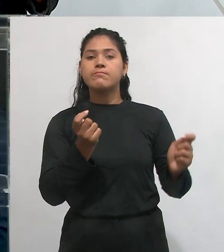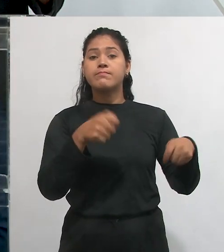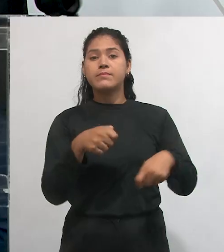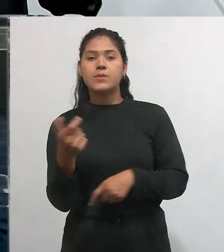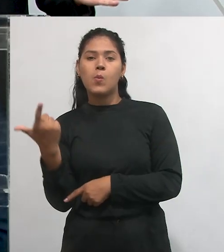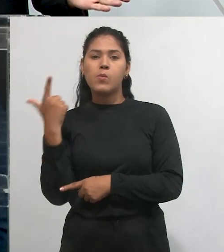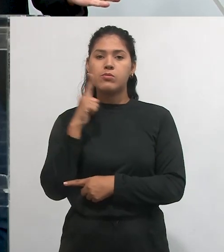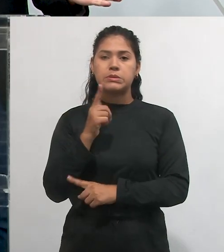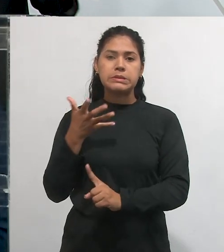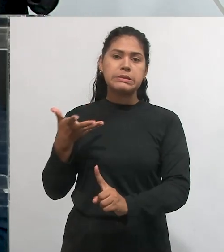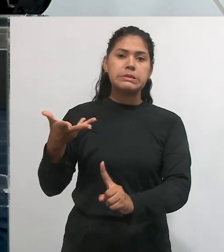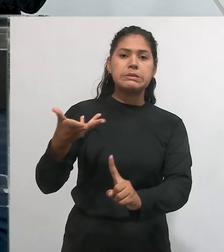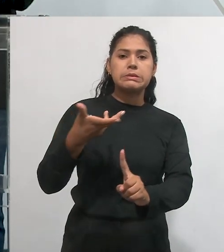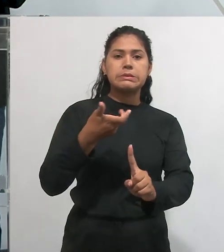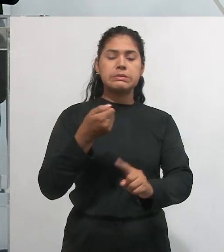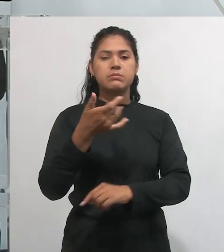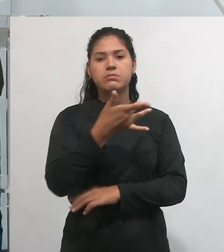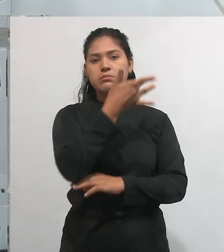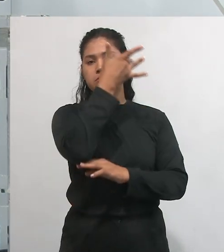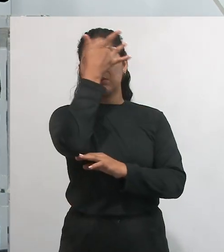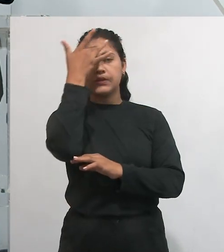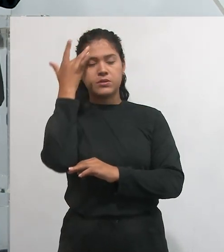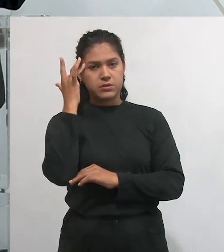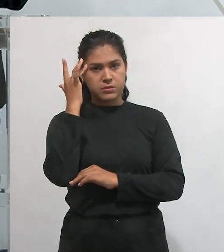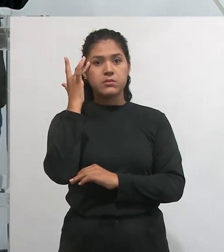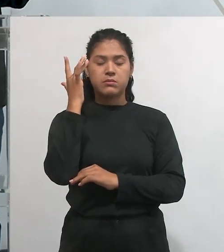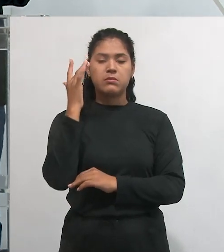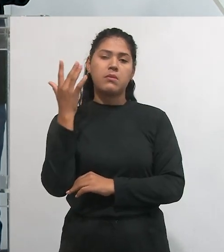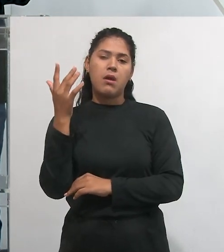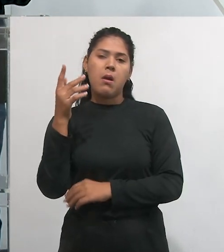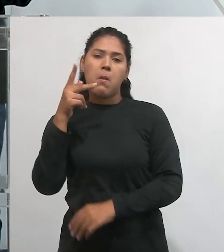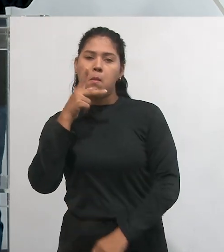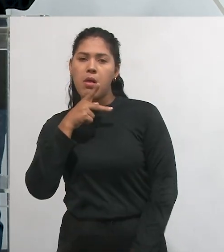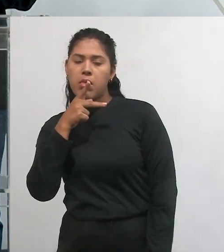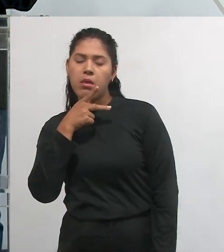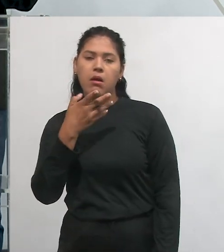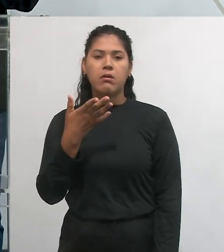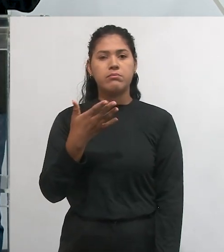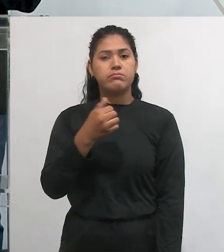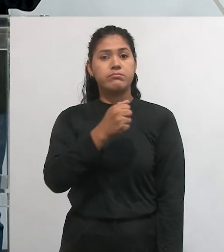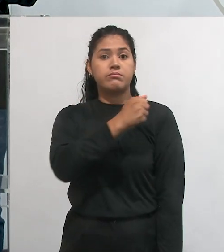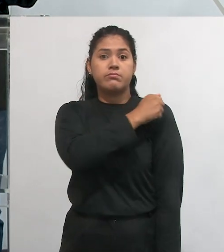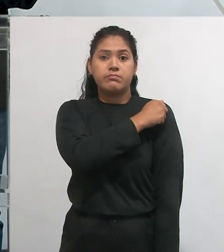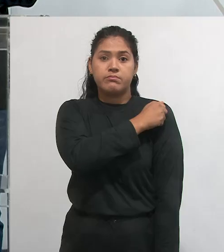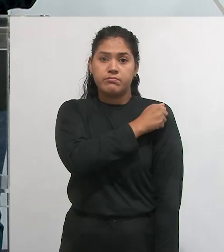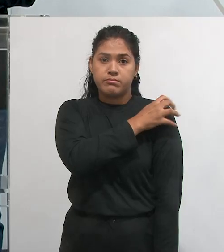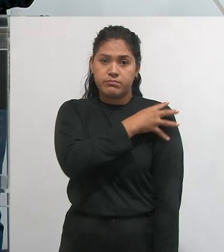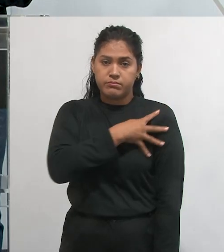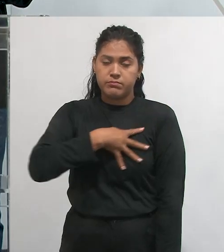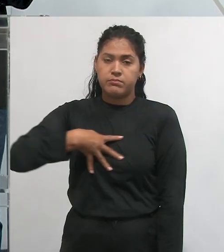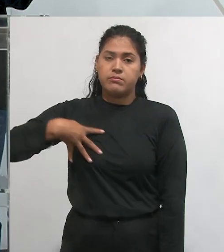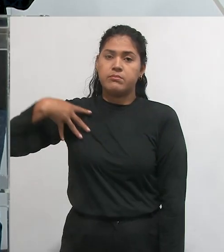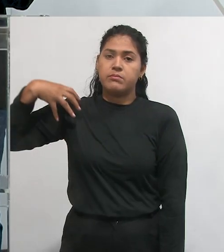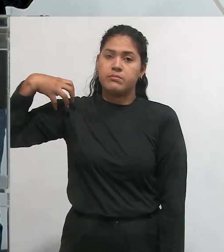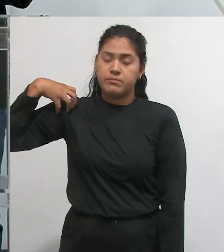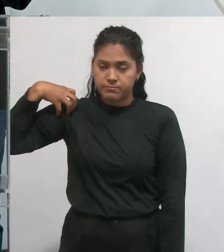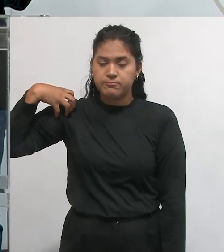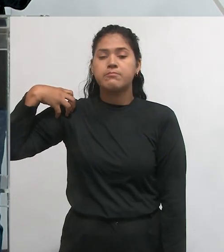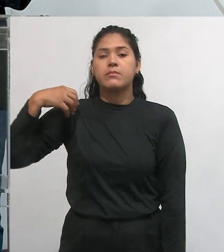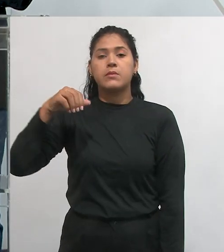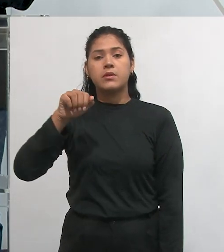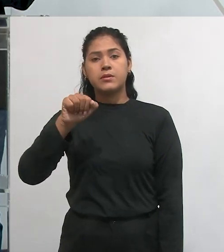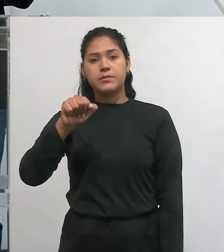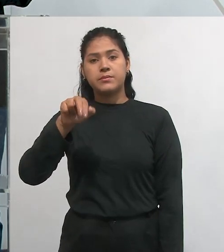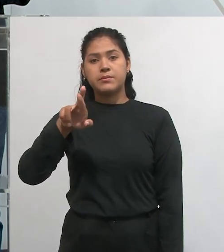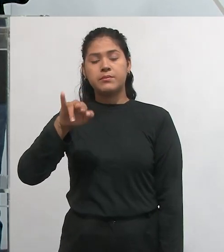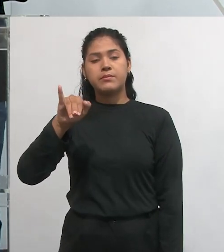próprios filósofos, Platão, Aristóteles, fizeram isso de um modo bem oportuno, em afirmar